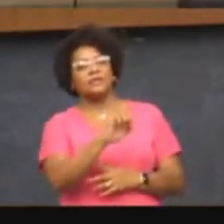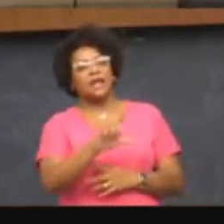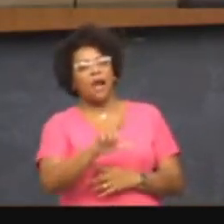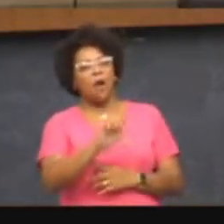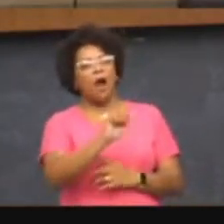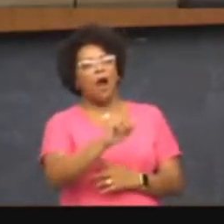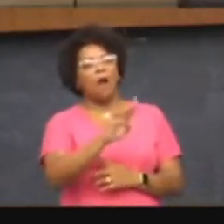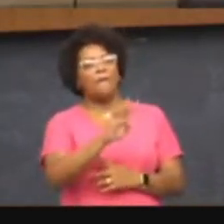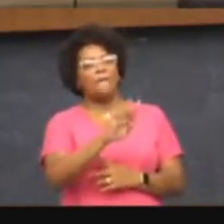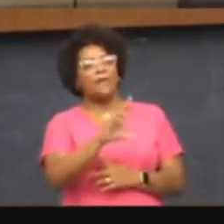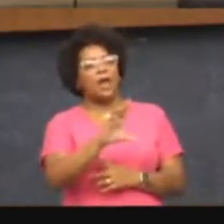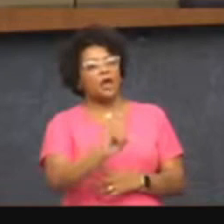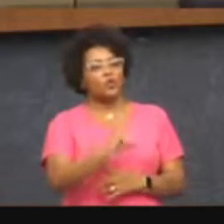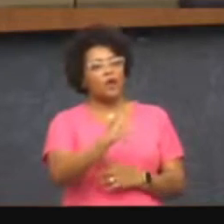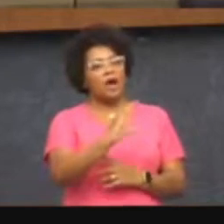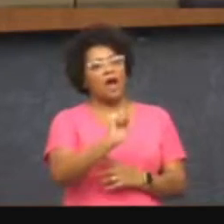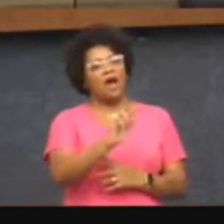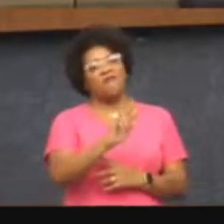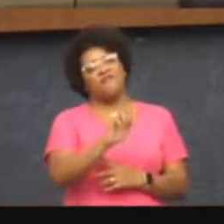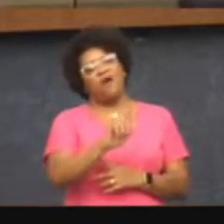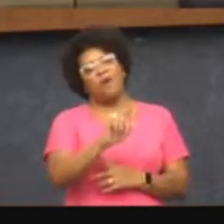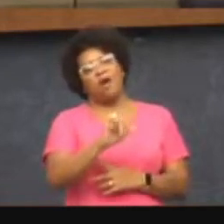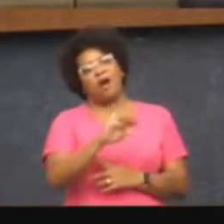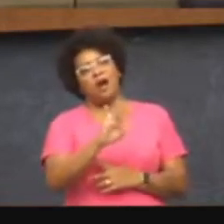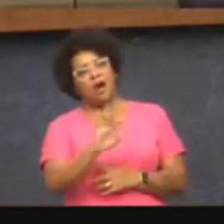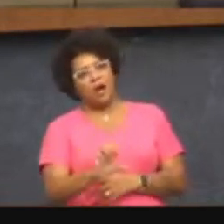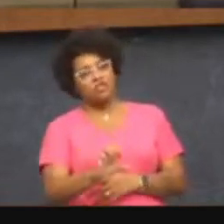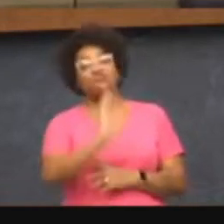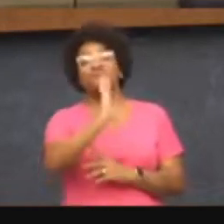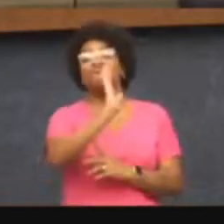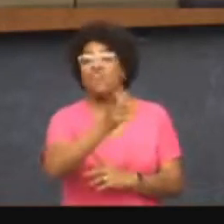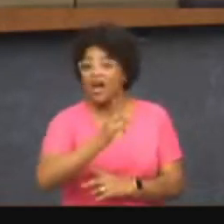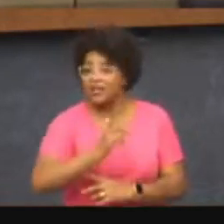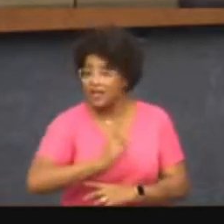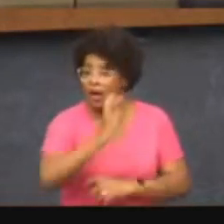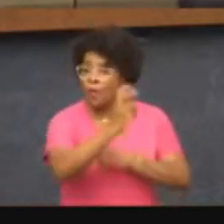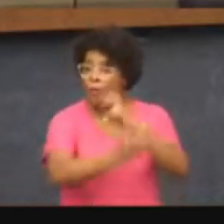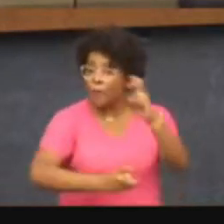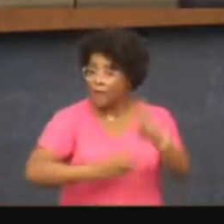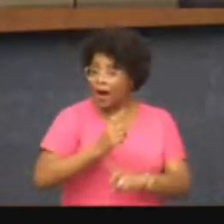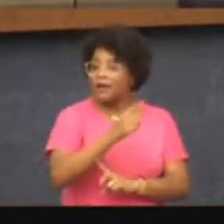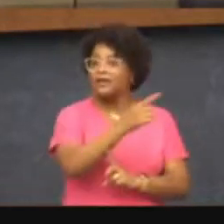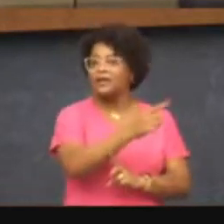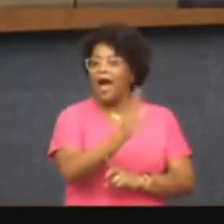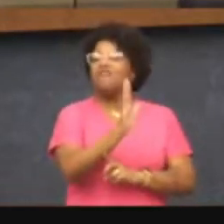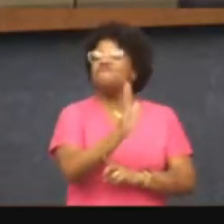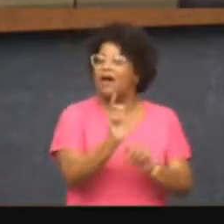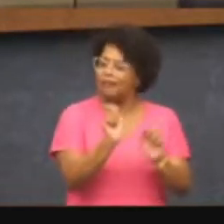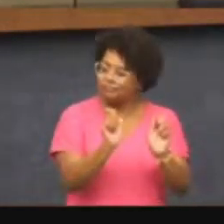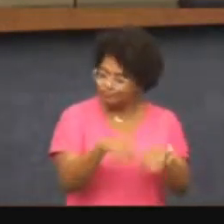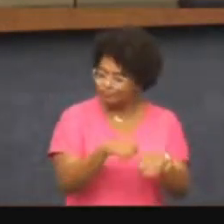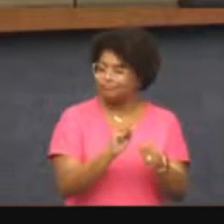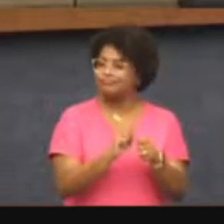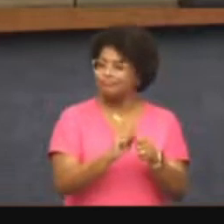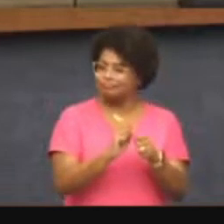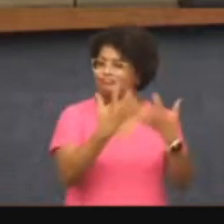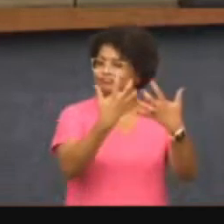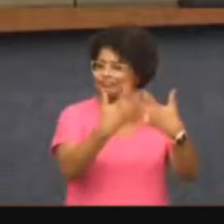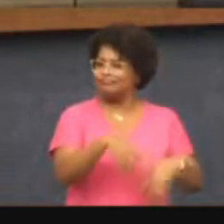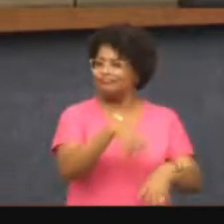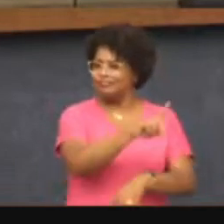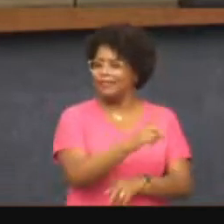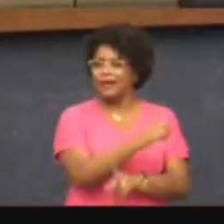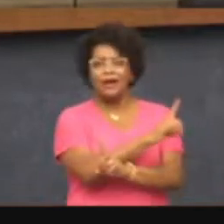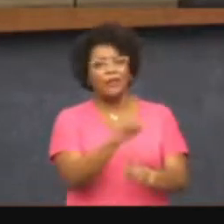Parque Maria do Socorro Moreira já existe. O senhor já pode trabalhar a revitalização do parque. Não precisa de desativar o